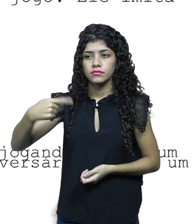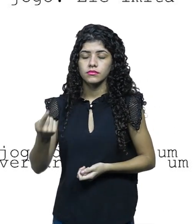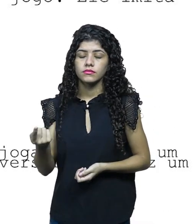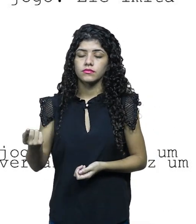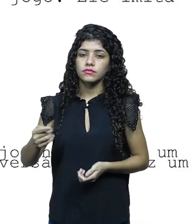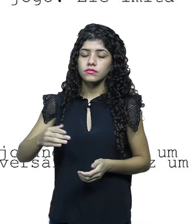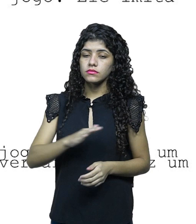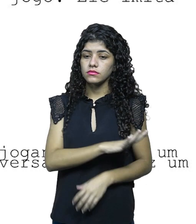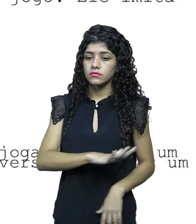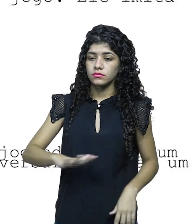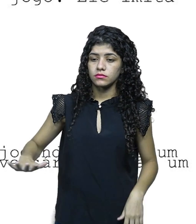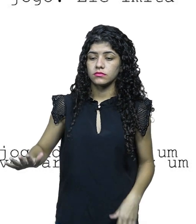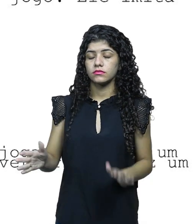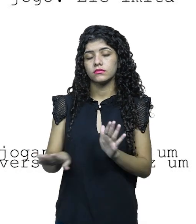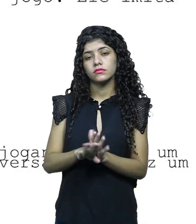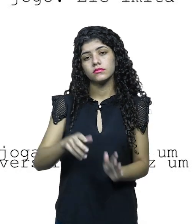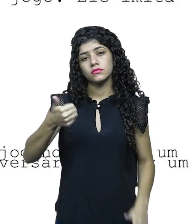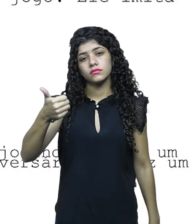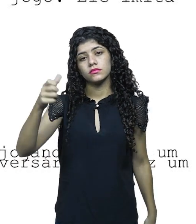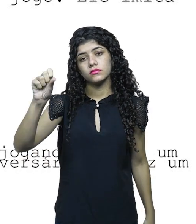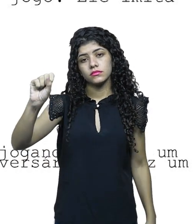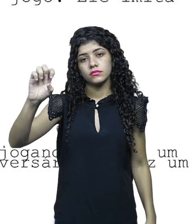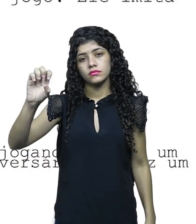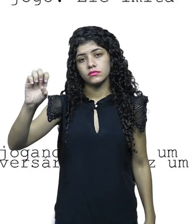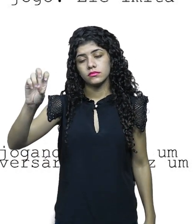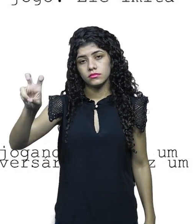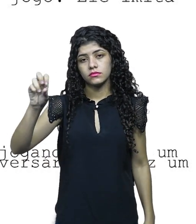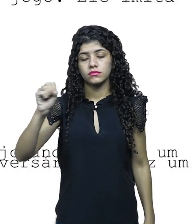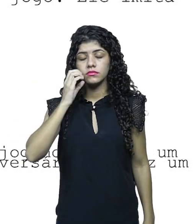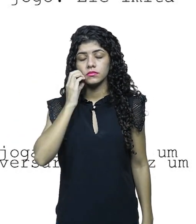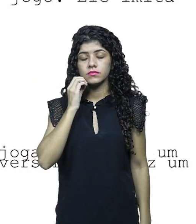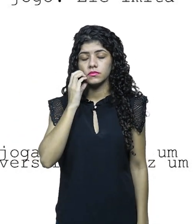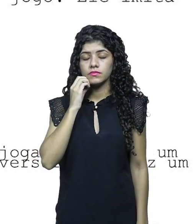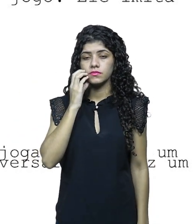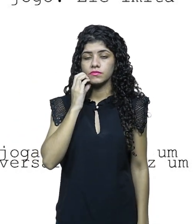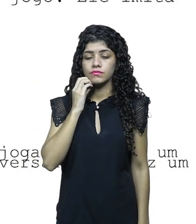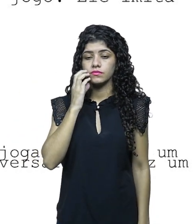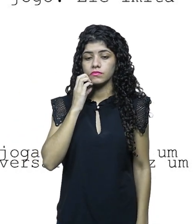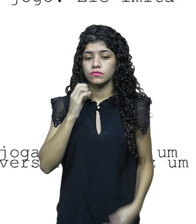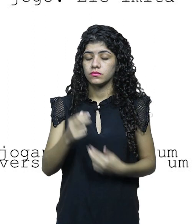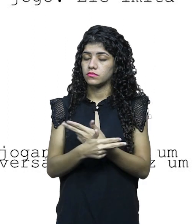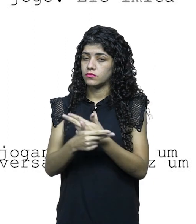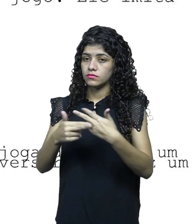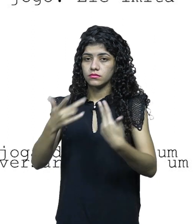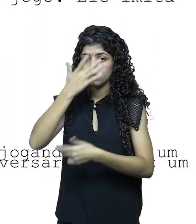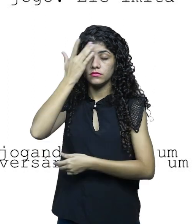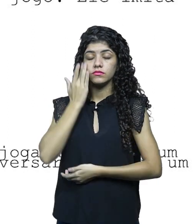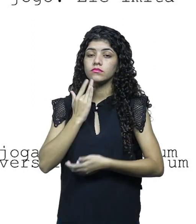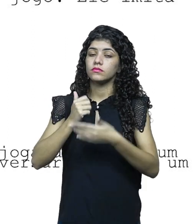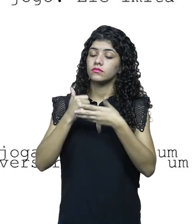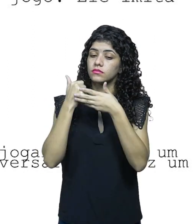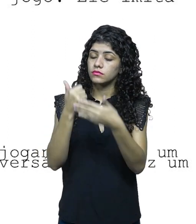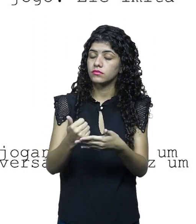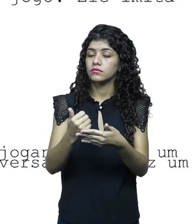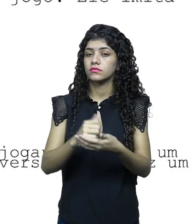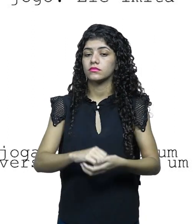crianças. Quando chega na página 158, olha só o artifício que os roteiristas usaram. Foram vários roteiristas que pegaram o texto